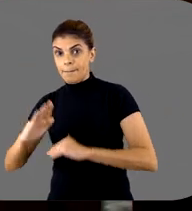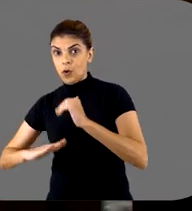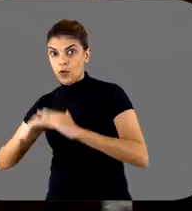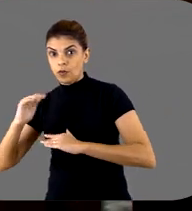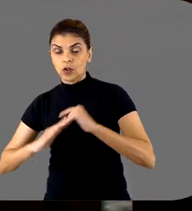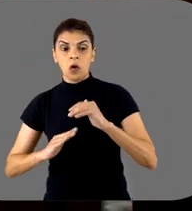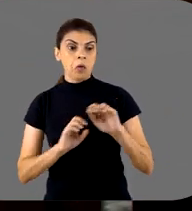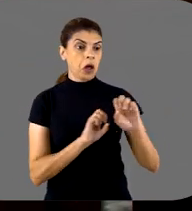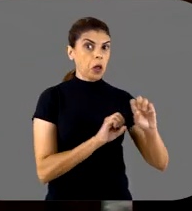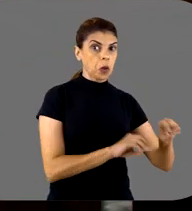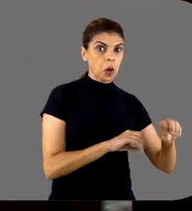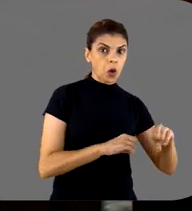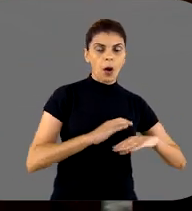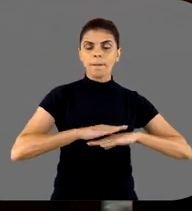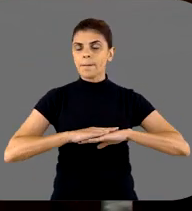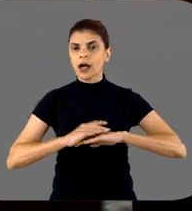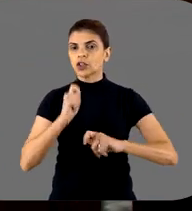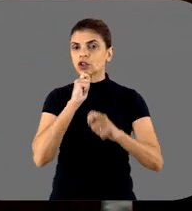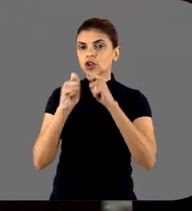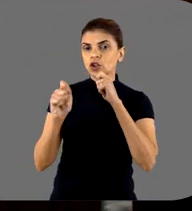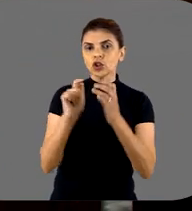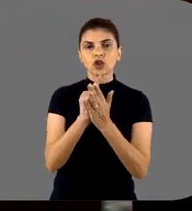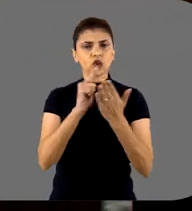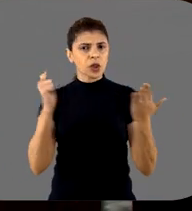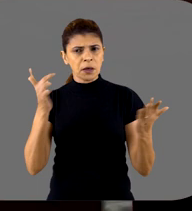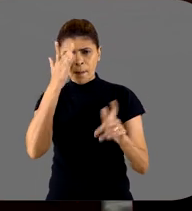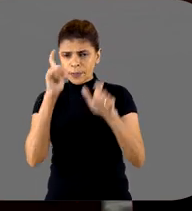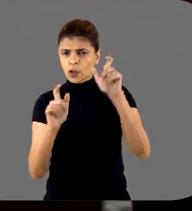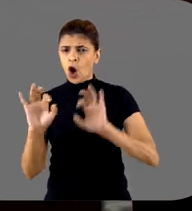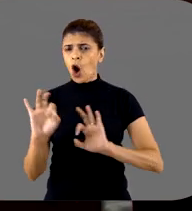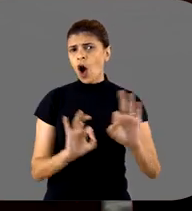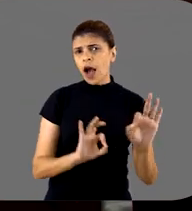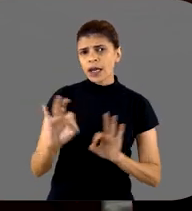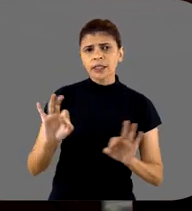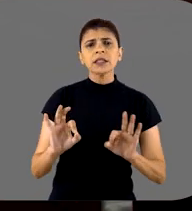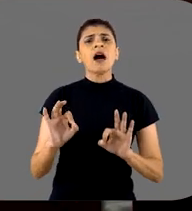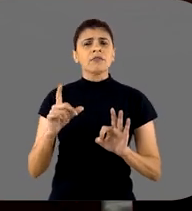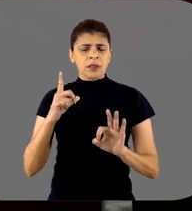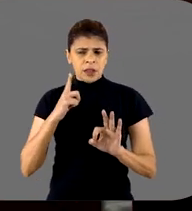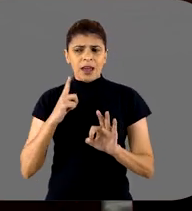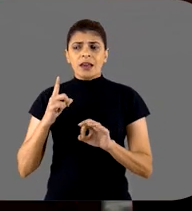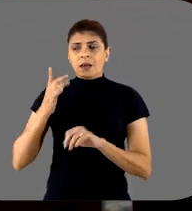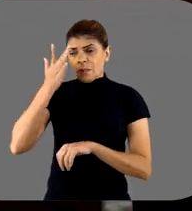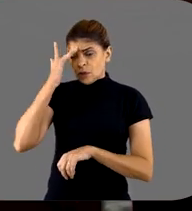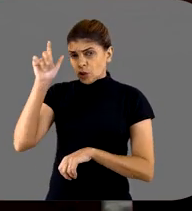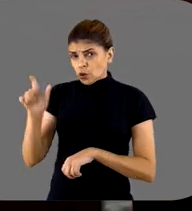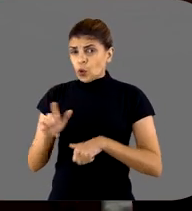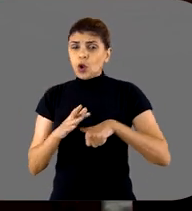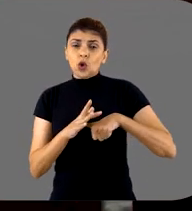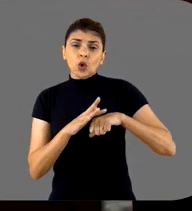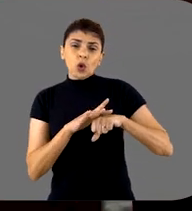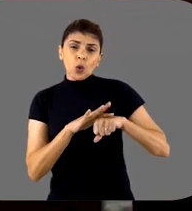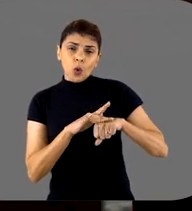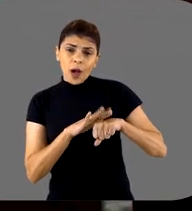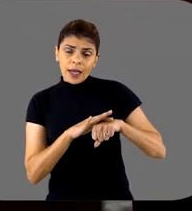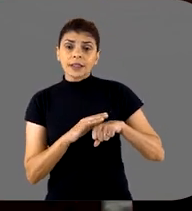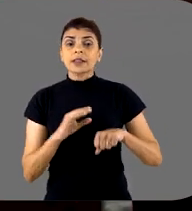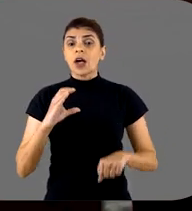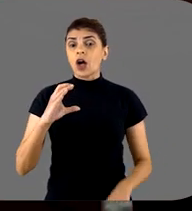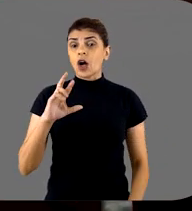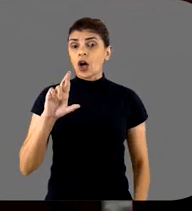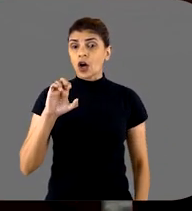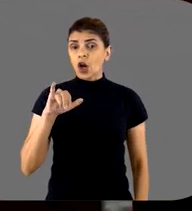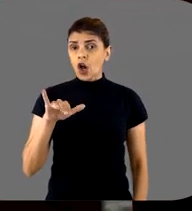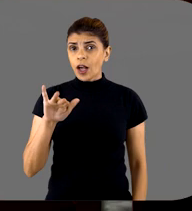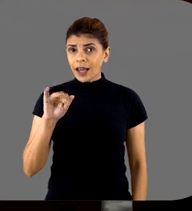um divulgador profissional, de um educador, de um jornalista. Grupos de pacientes organizados e que sofrem de doenças crônicas, por